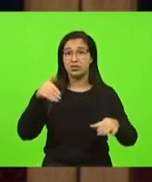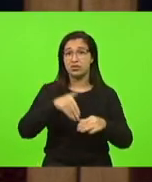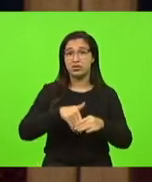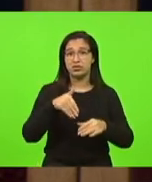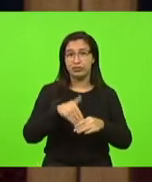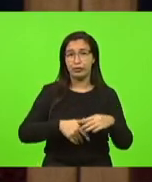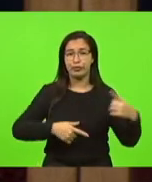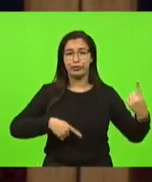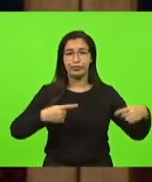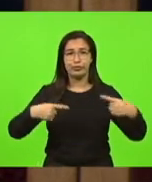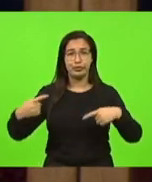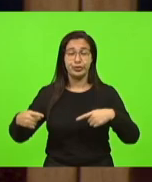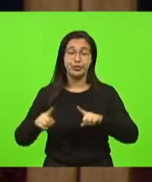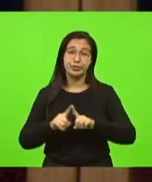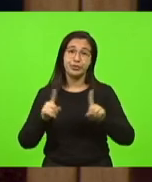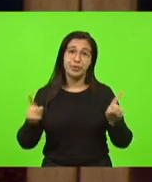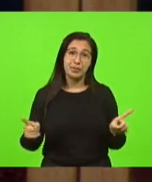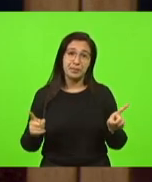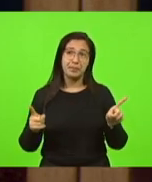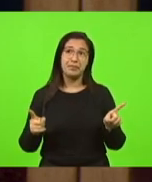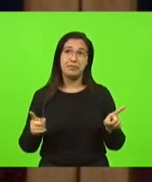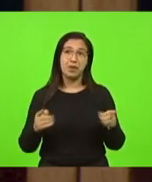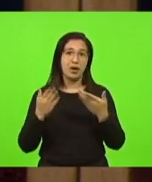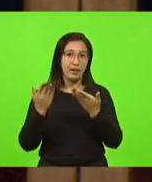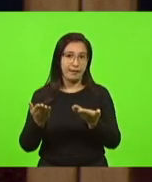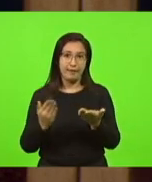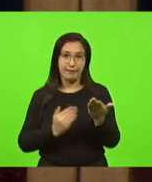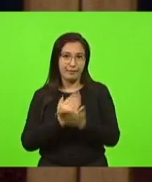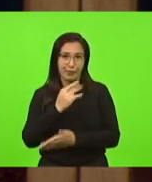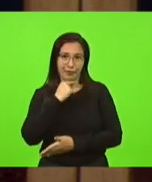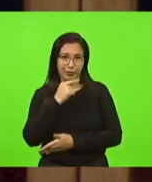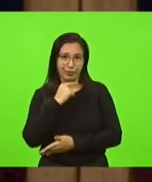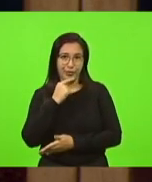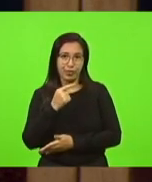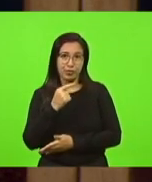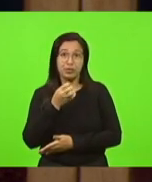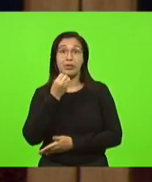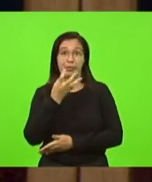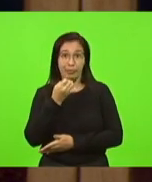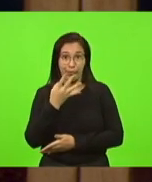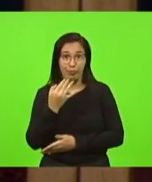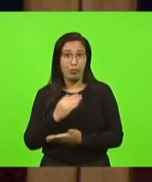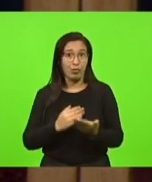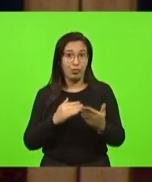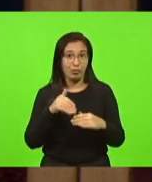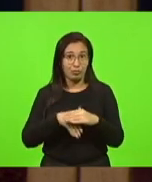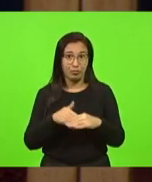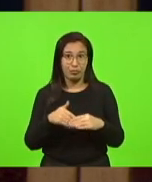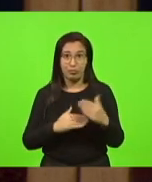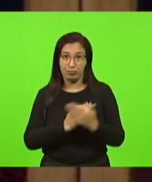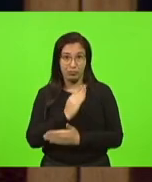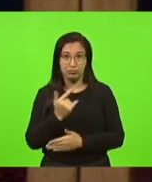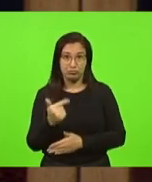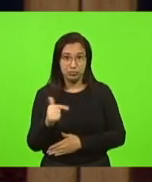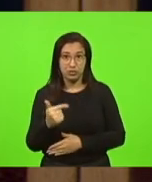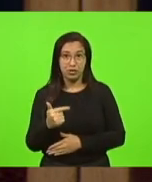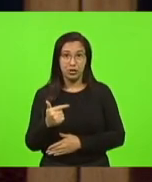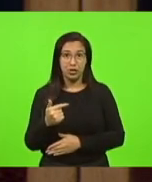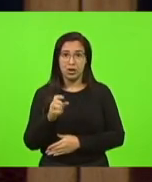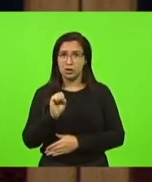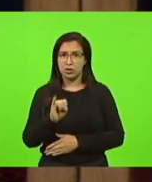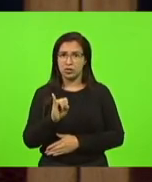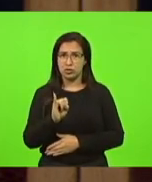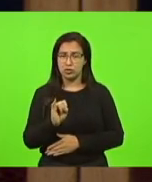discute, infelizmente esse no caso não se aprovou, que bom que não se aprovou naquele momento. Não é só aposentadoria